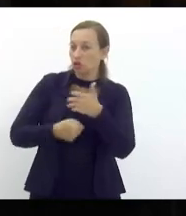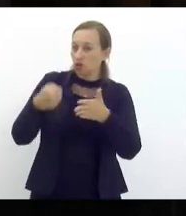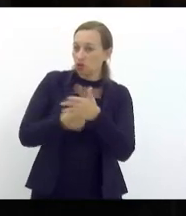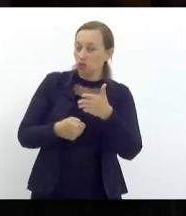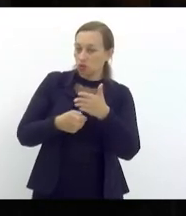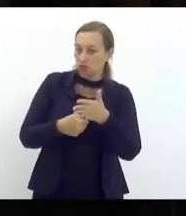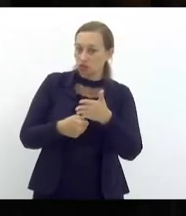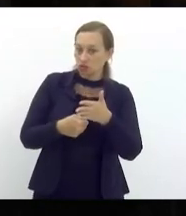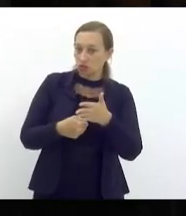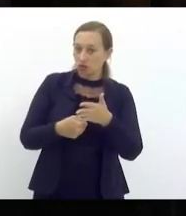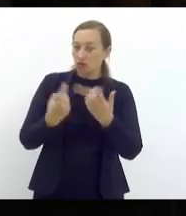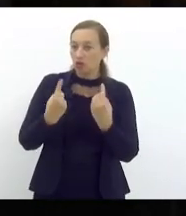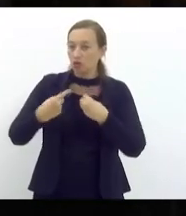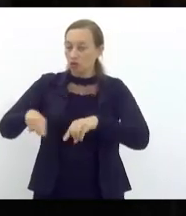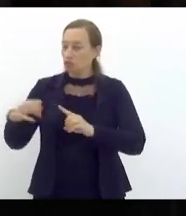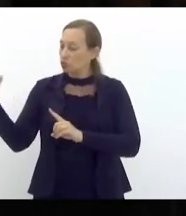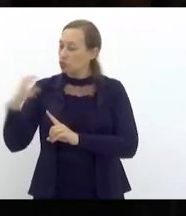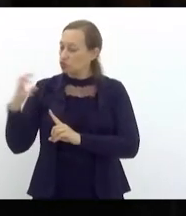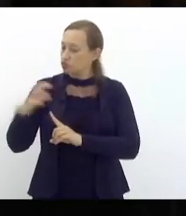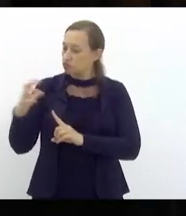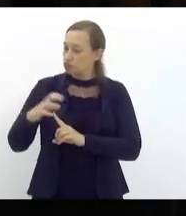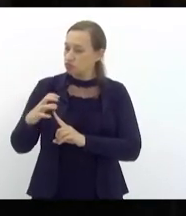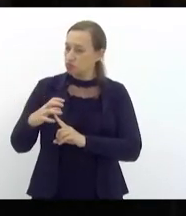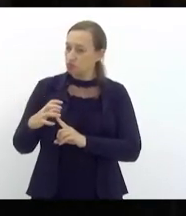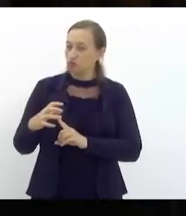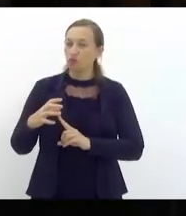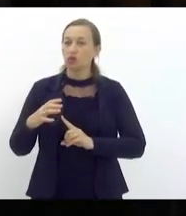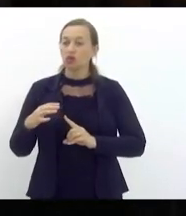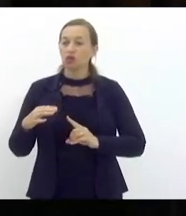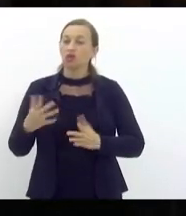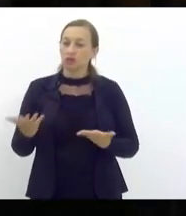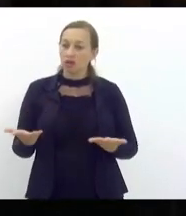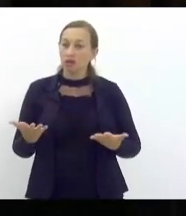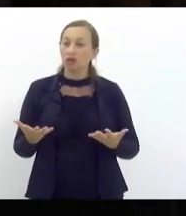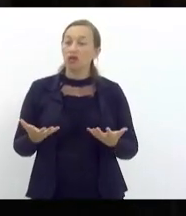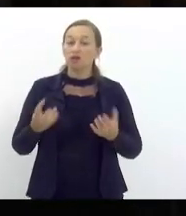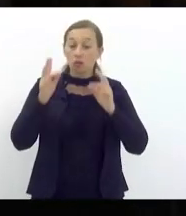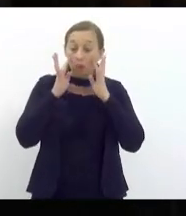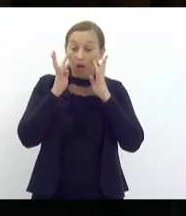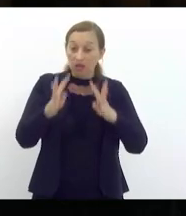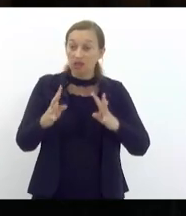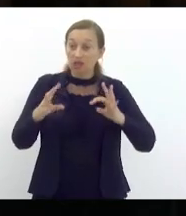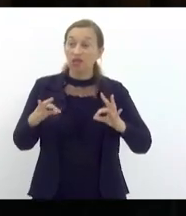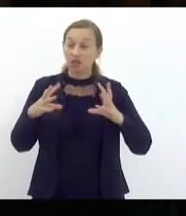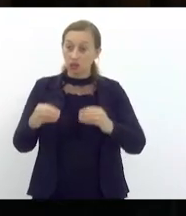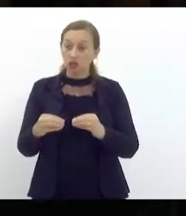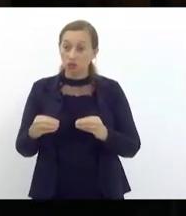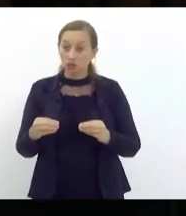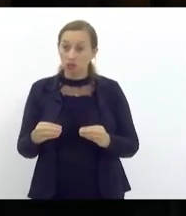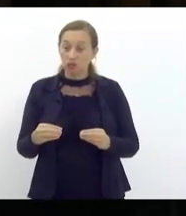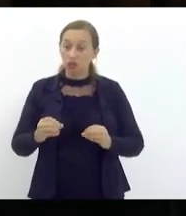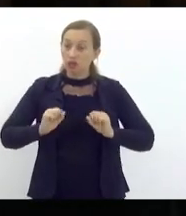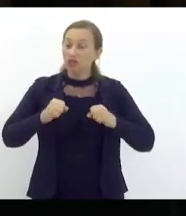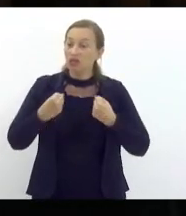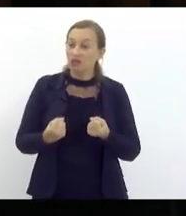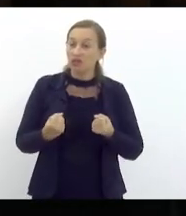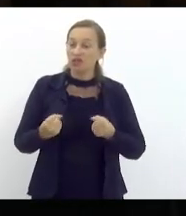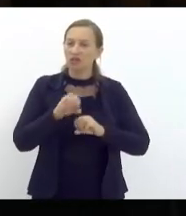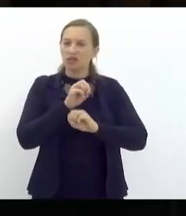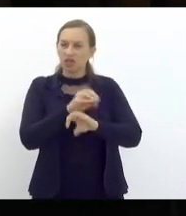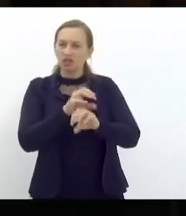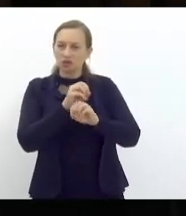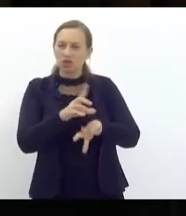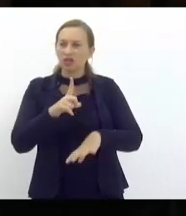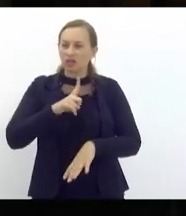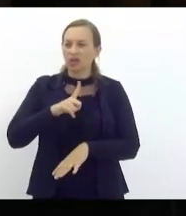forma uníssima contra essas opressões que esses opressores nos impõe então nós estamos atentos a isso a bancada de defesa da educação que tem